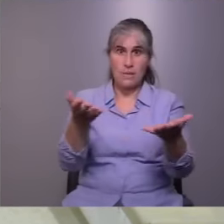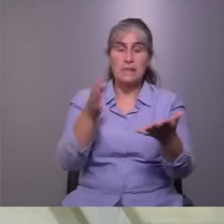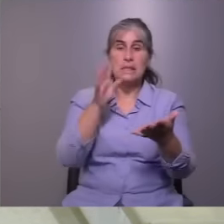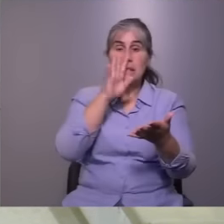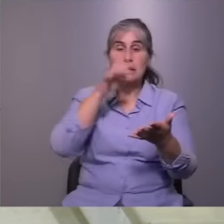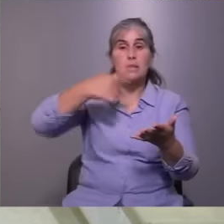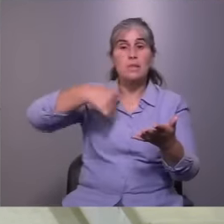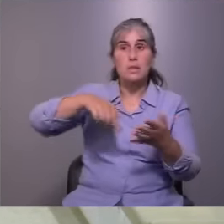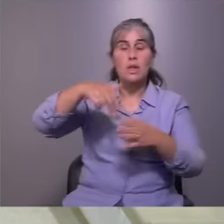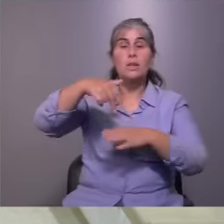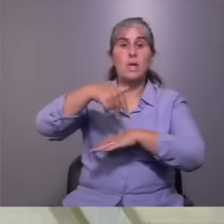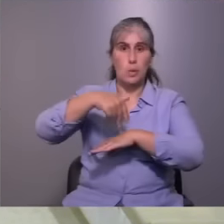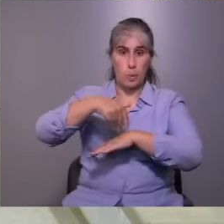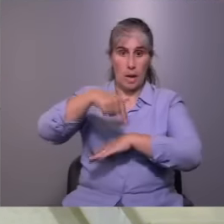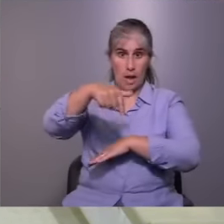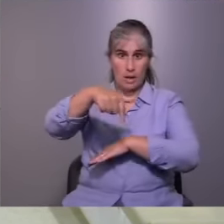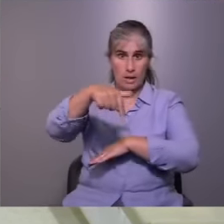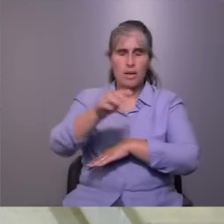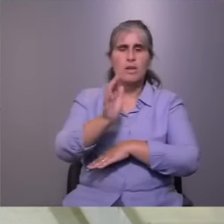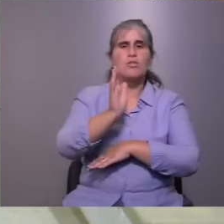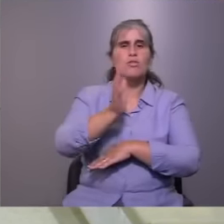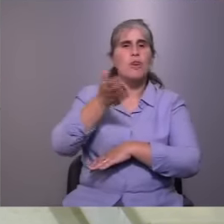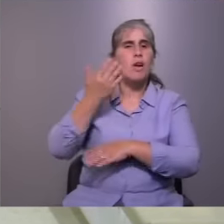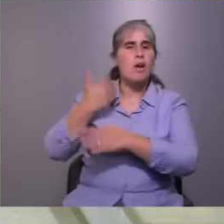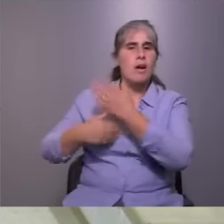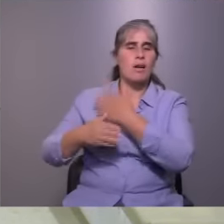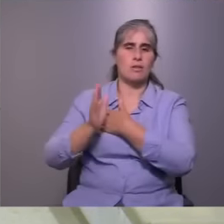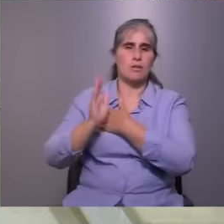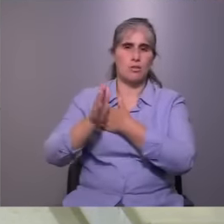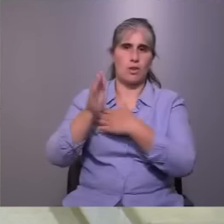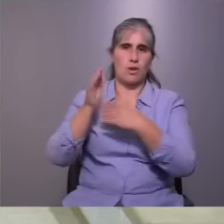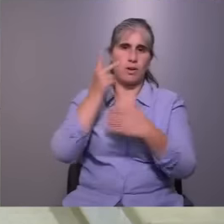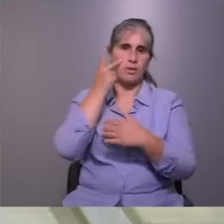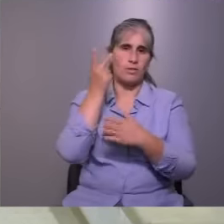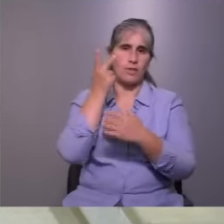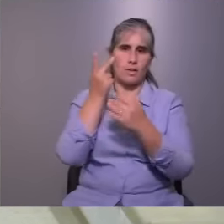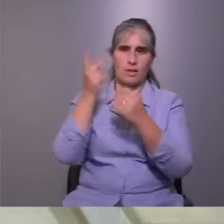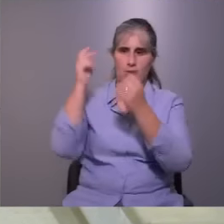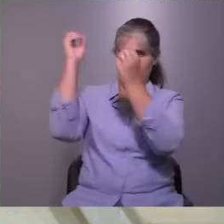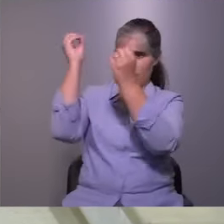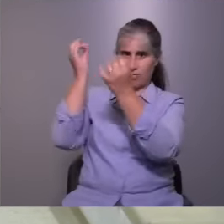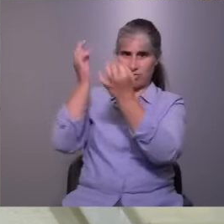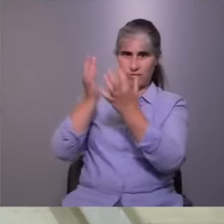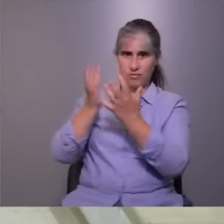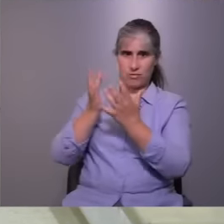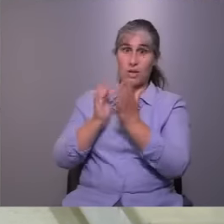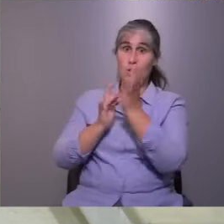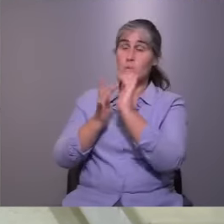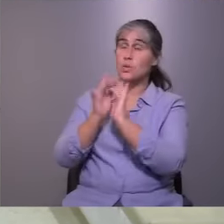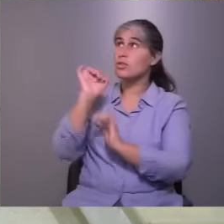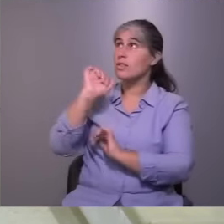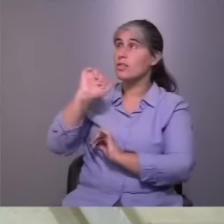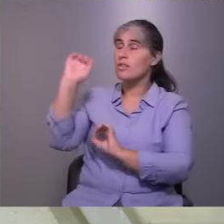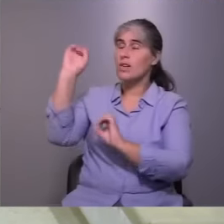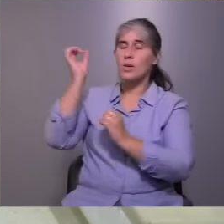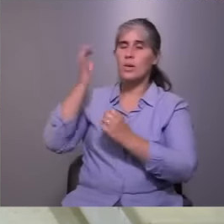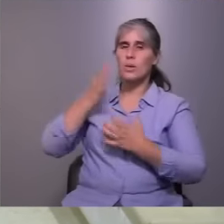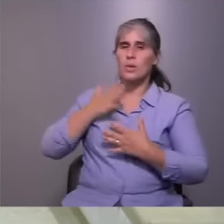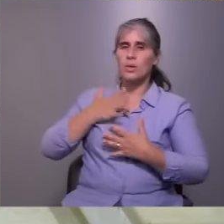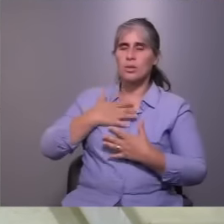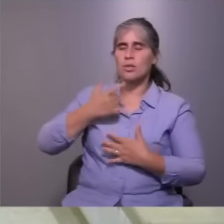Aleluia. Bem, muito bem. Meus irmãos, se estamos aqui é porque já experimentámos a luz do Senhor no